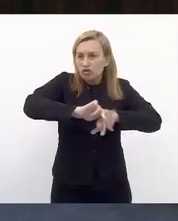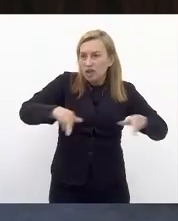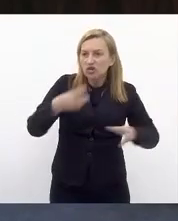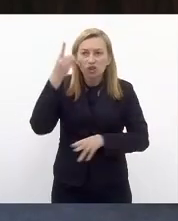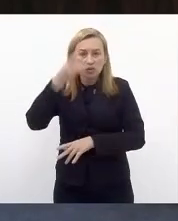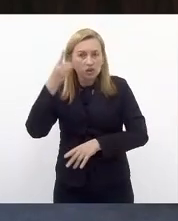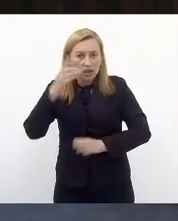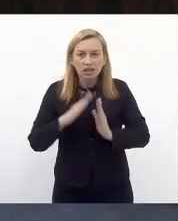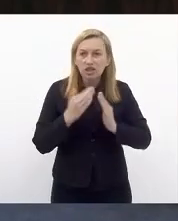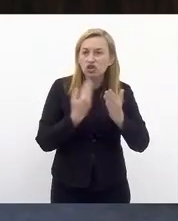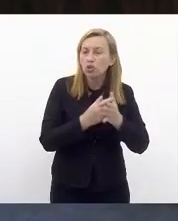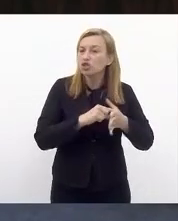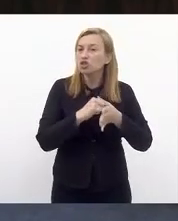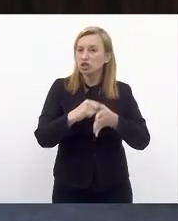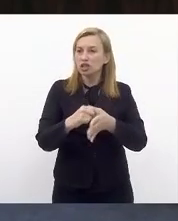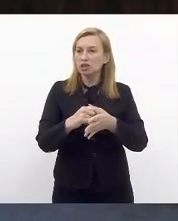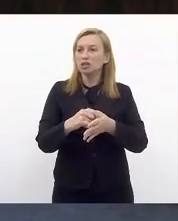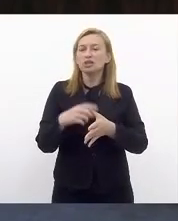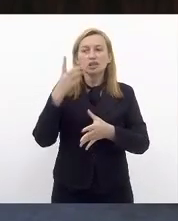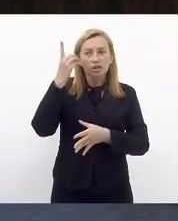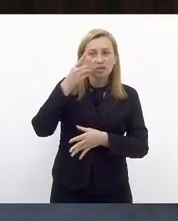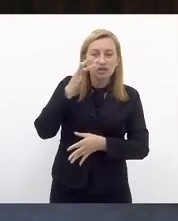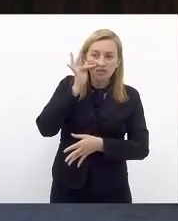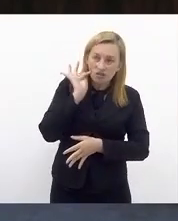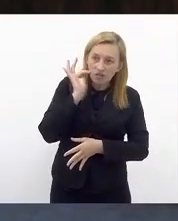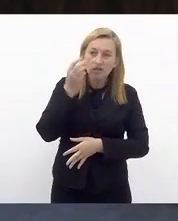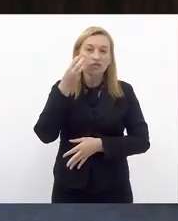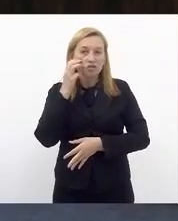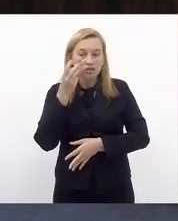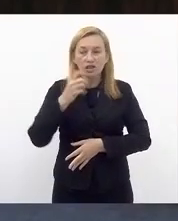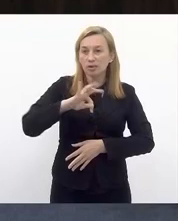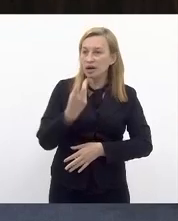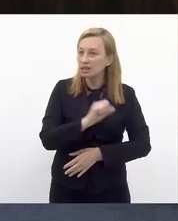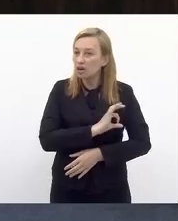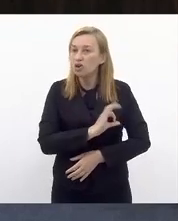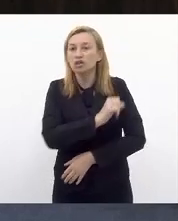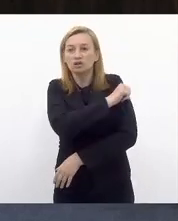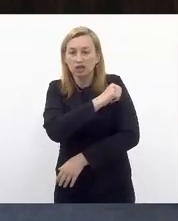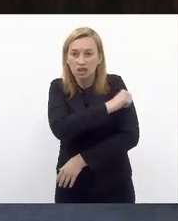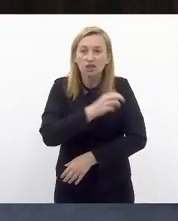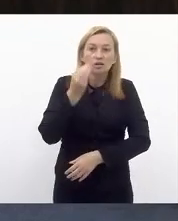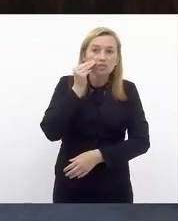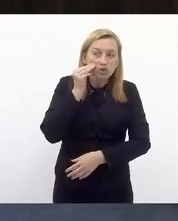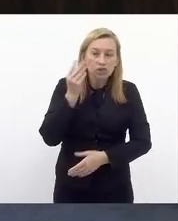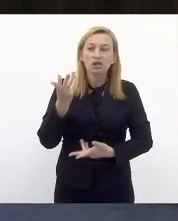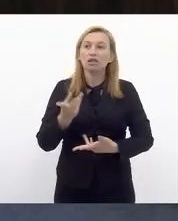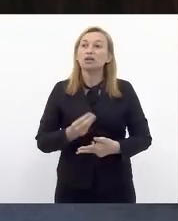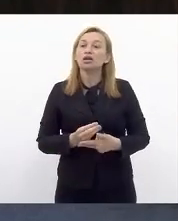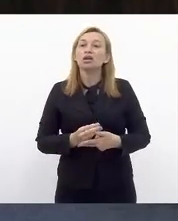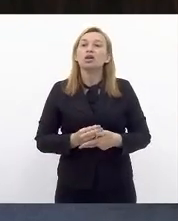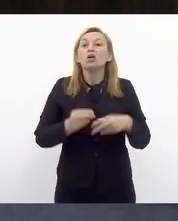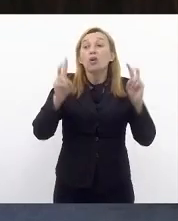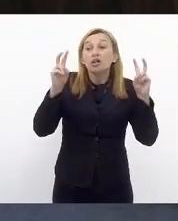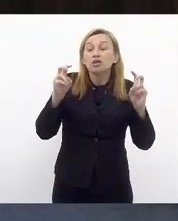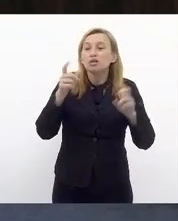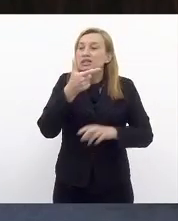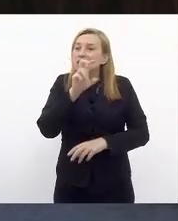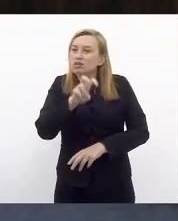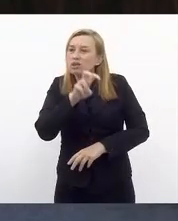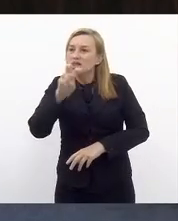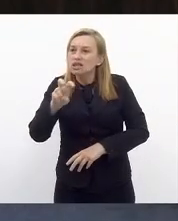por vários deputados no colégio de líderes Deputado Serafim de fazer waldeck Martha Rocha enfermeira região em Mônica Francisco da questão de